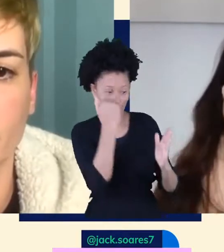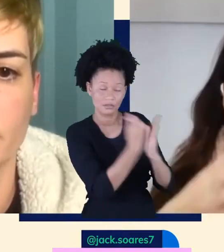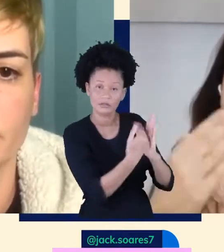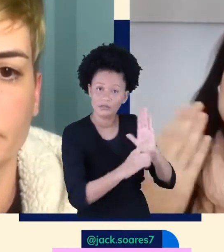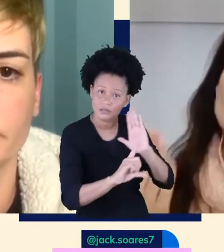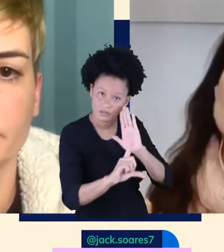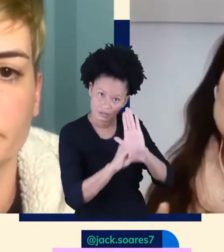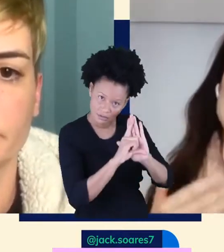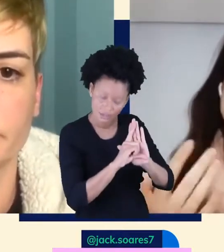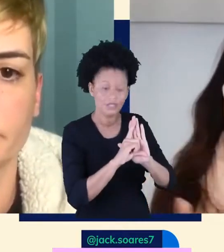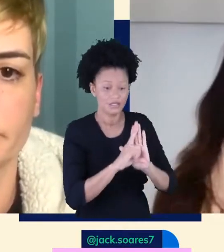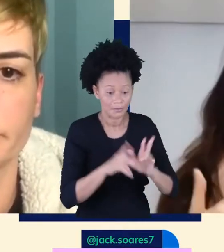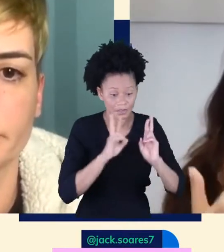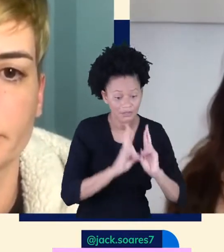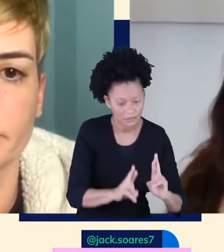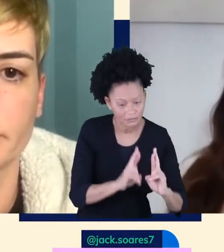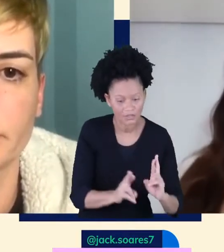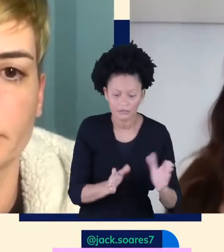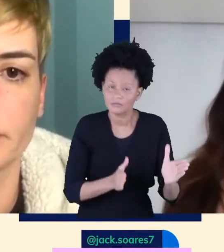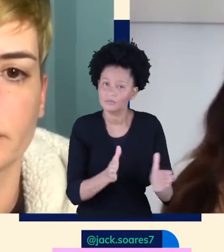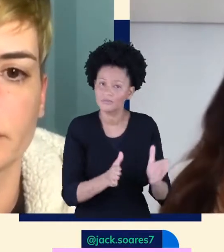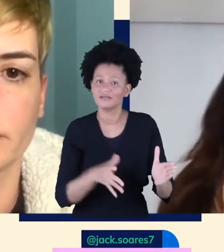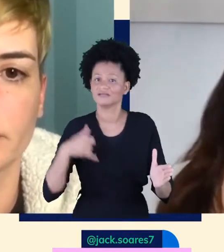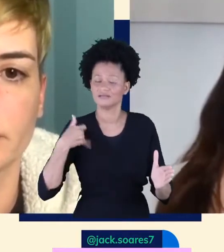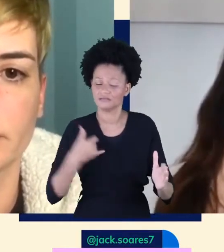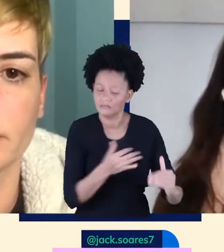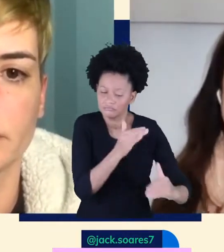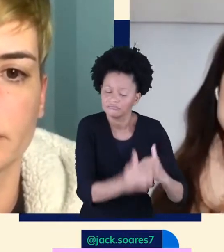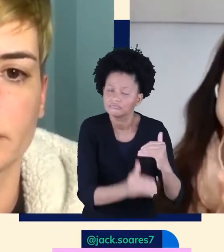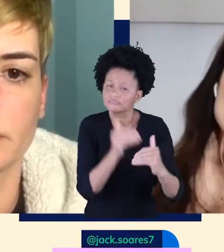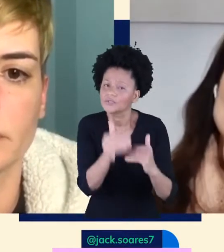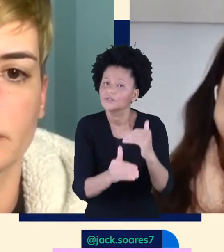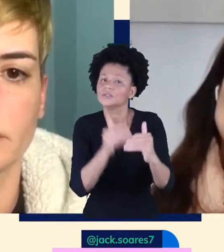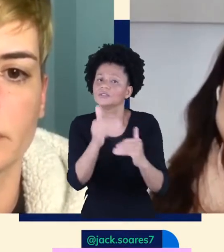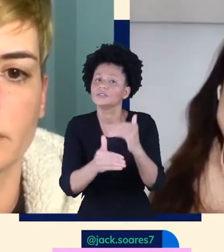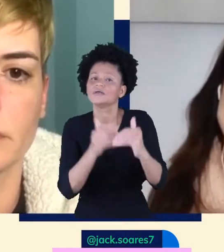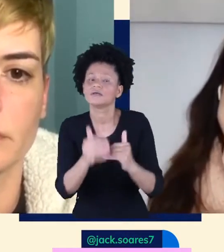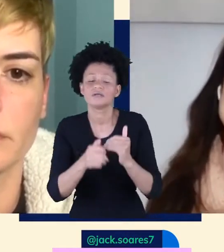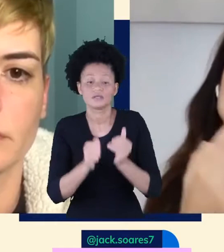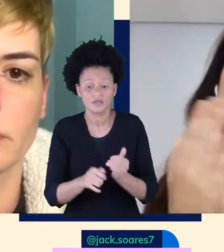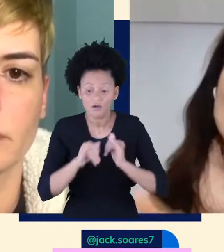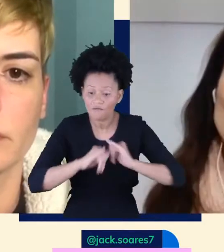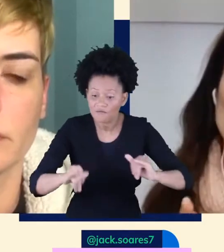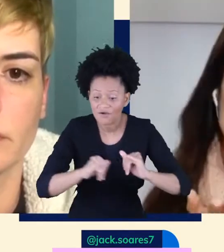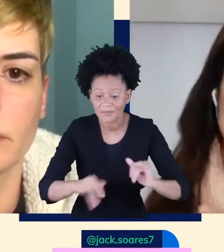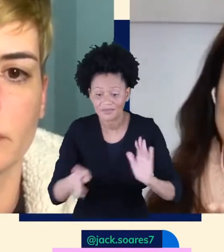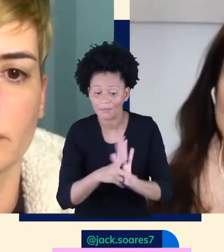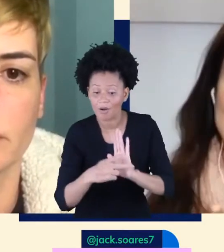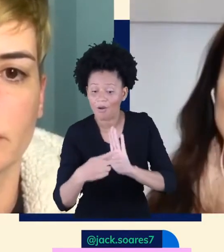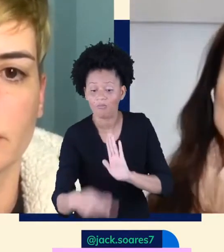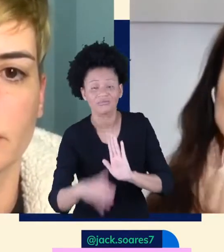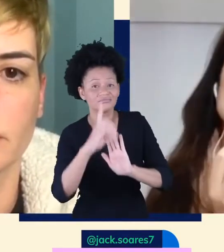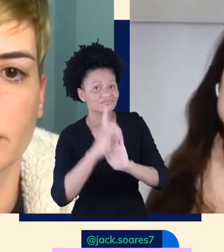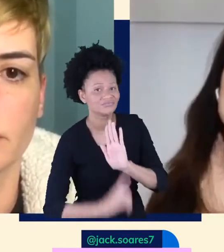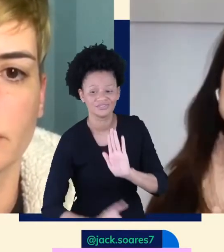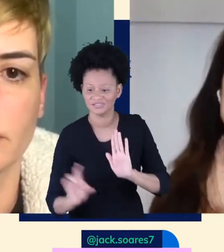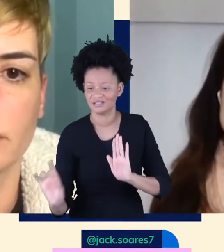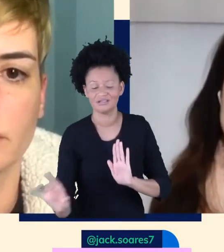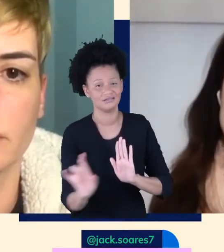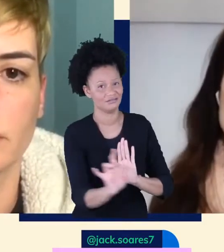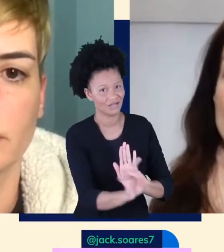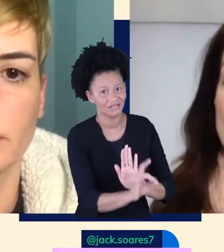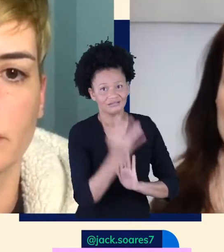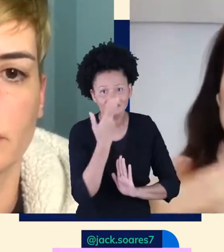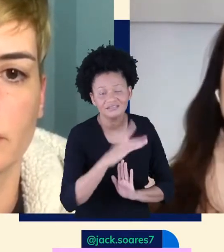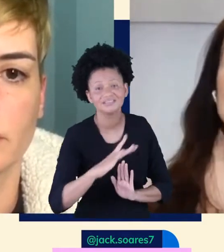legislação, respeitando a fase de desenvolvimento da criança, e são informações que são direitos delas, elas têm o direito de